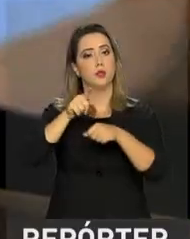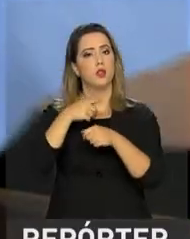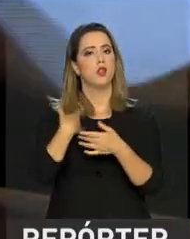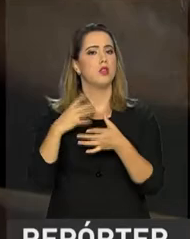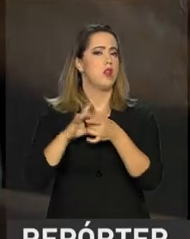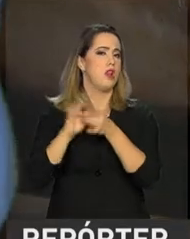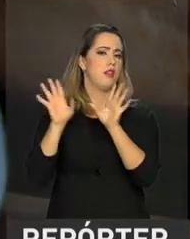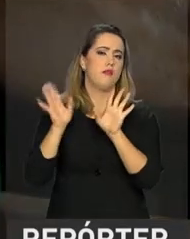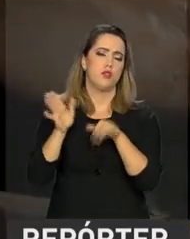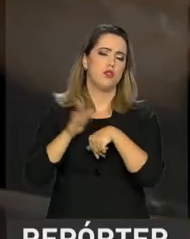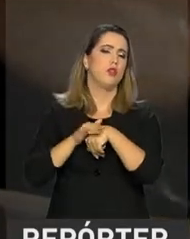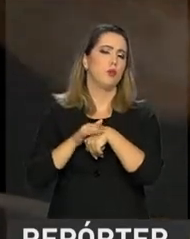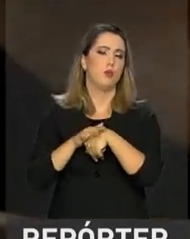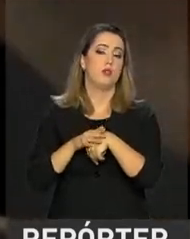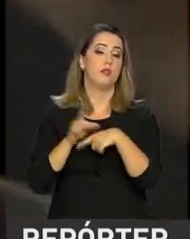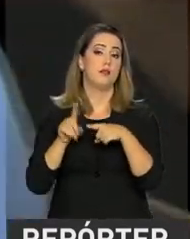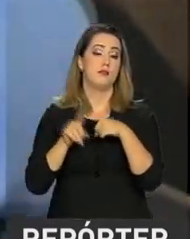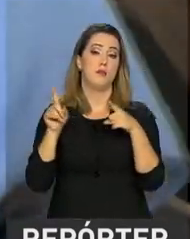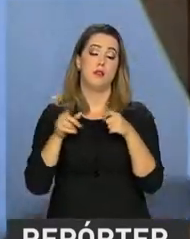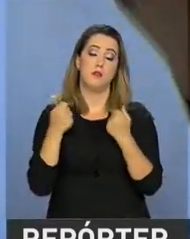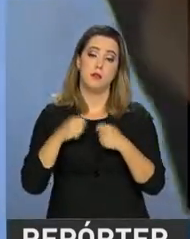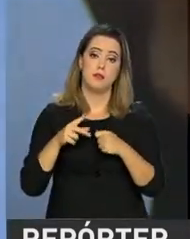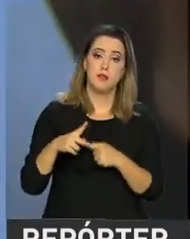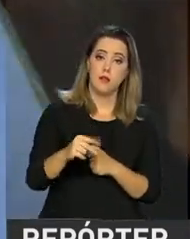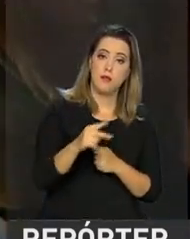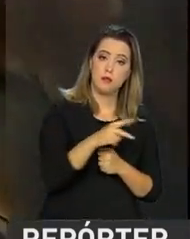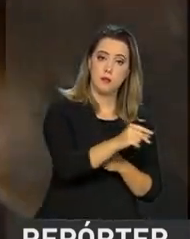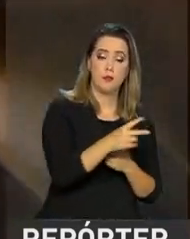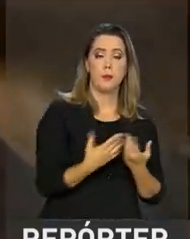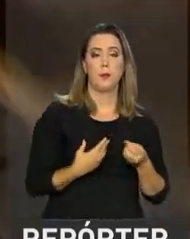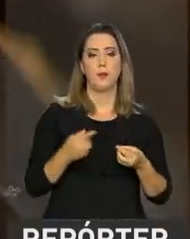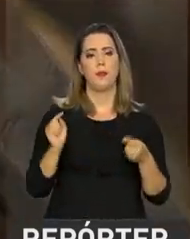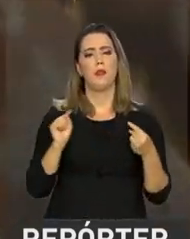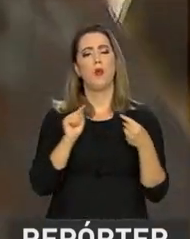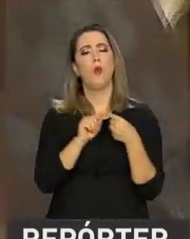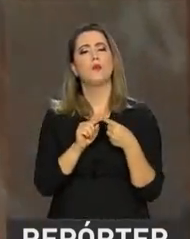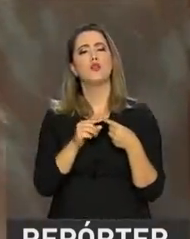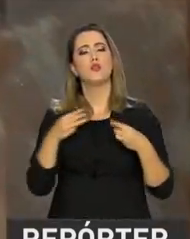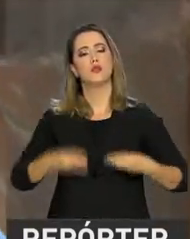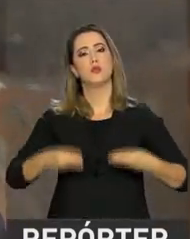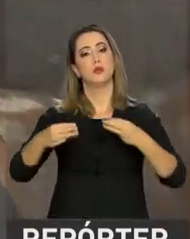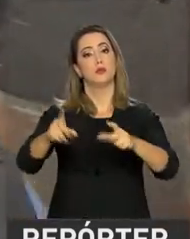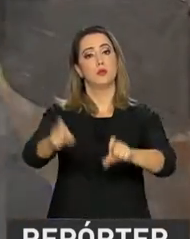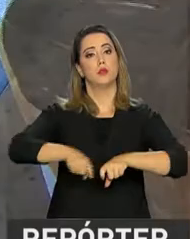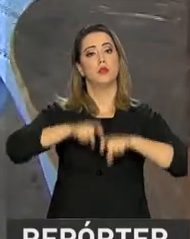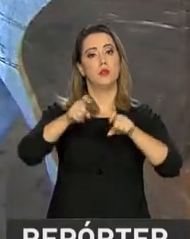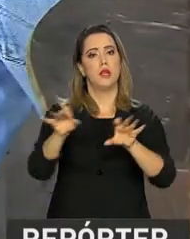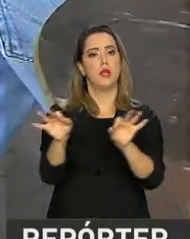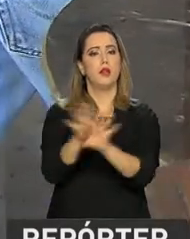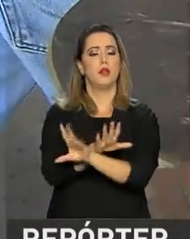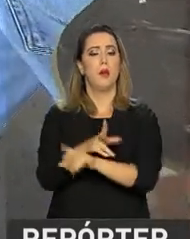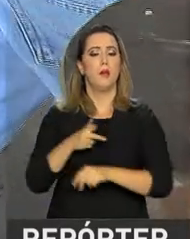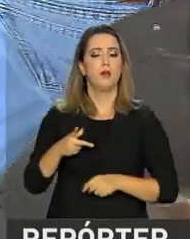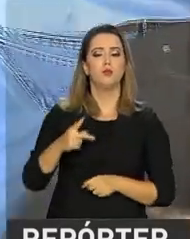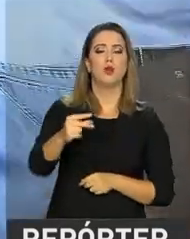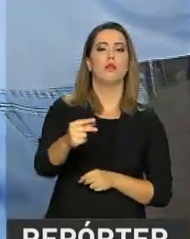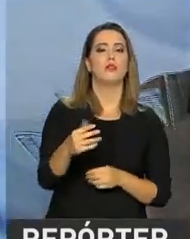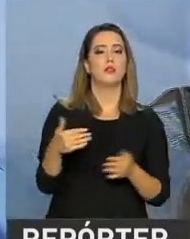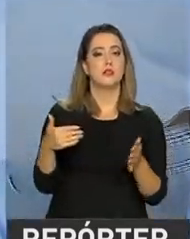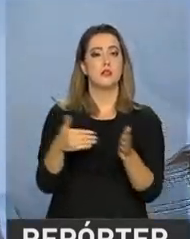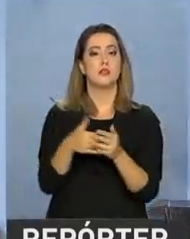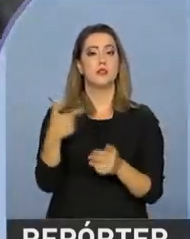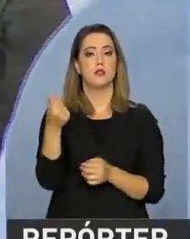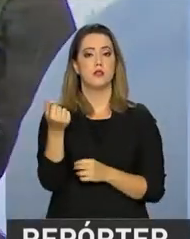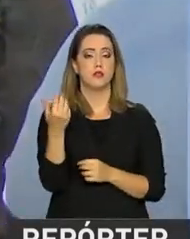com vacinação a meta do ministério da agricultura é eliminar a necessidade da imunização contra a doença até